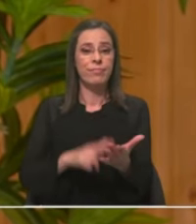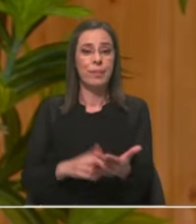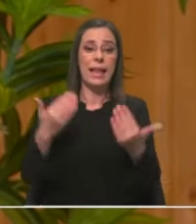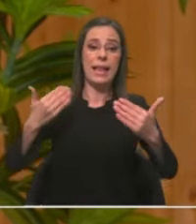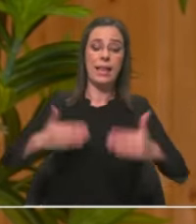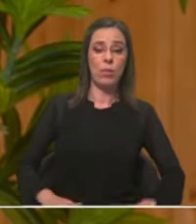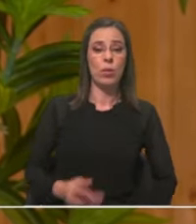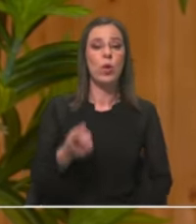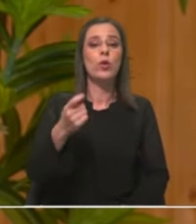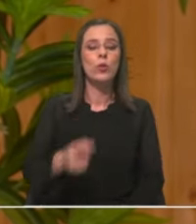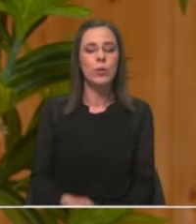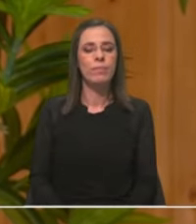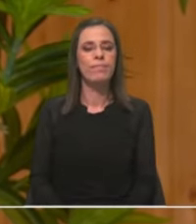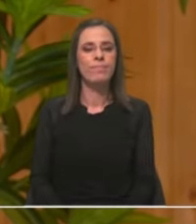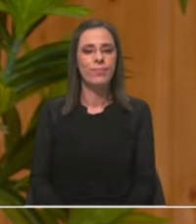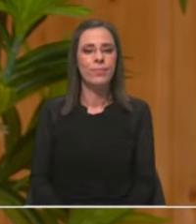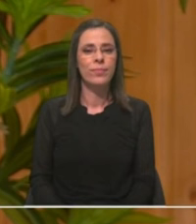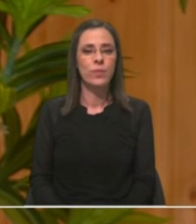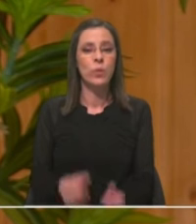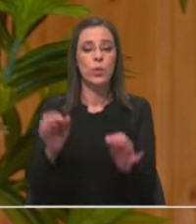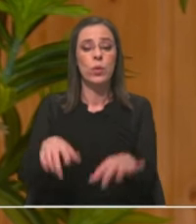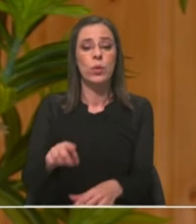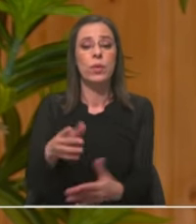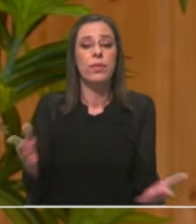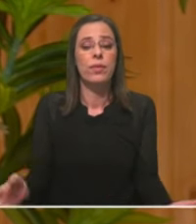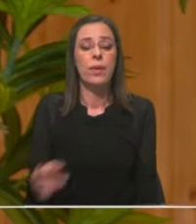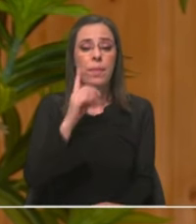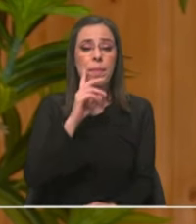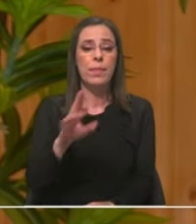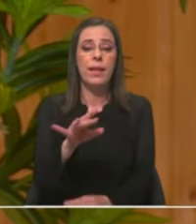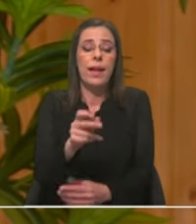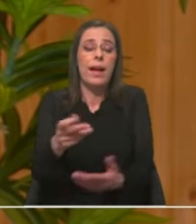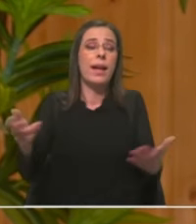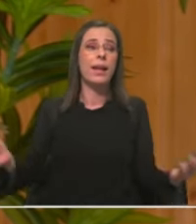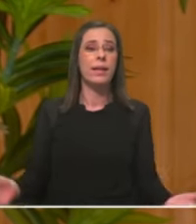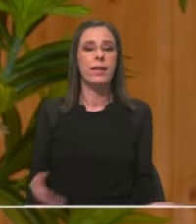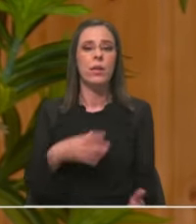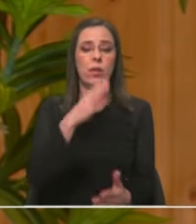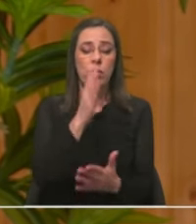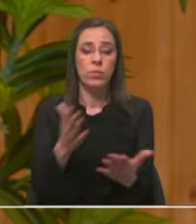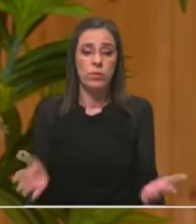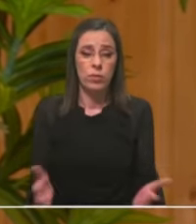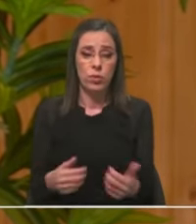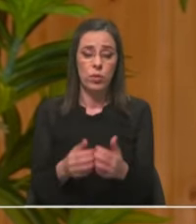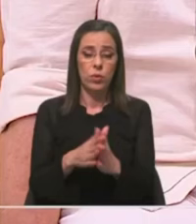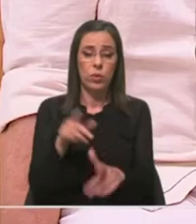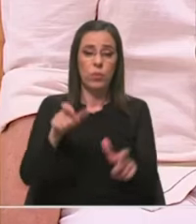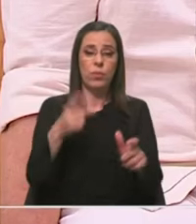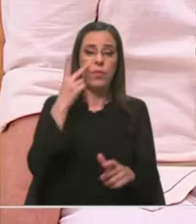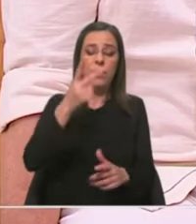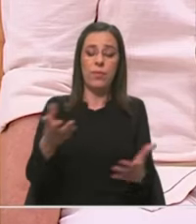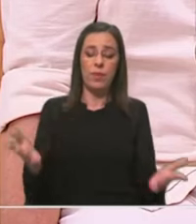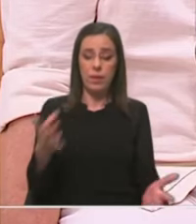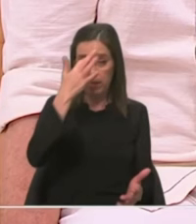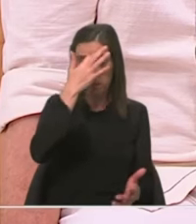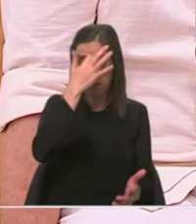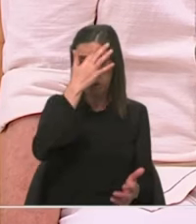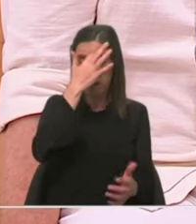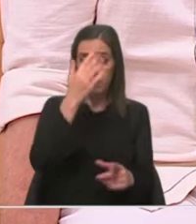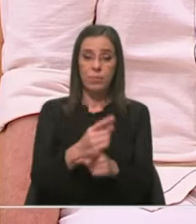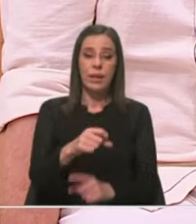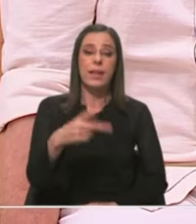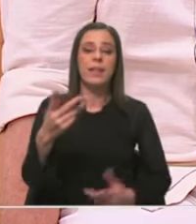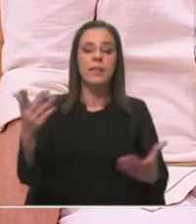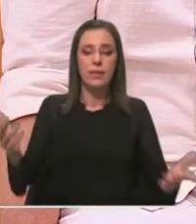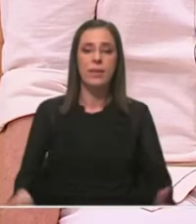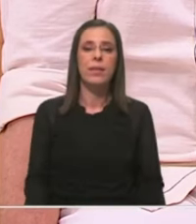condicionou um bocadinho este seu desfecho, Ricardo. Sim, a Rita esteve ali, a meu ver, como eu lhe disse, e como todos os portugueses puderam ver, e vocês também, na televisão,